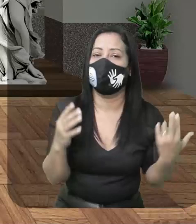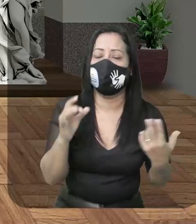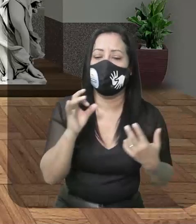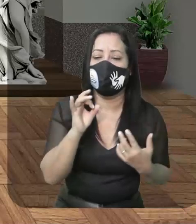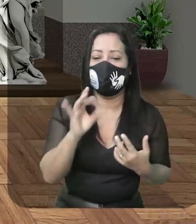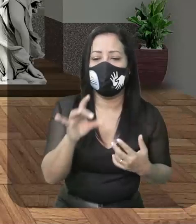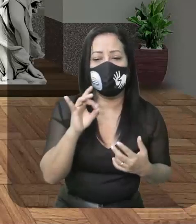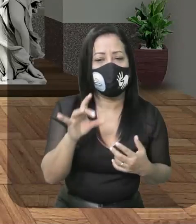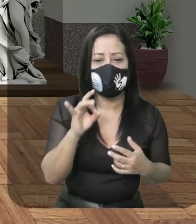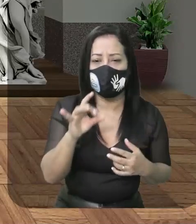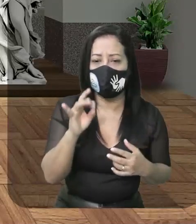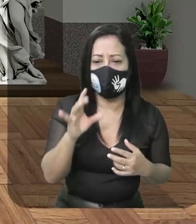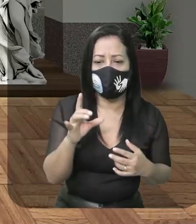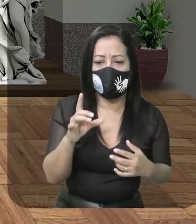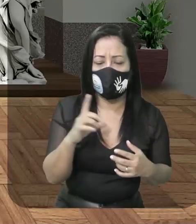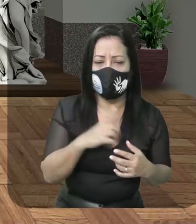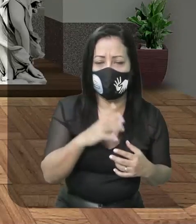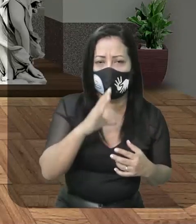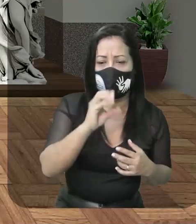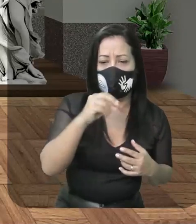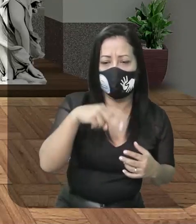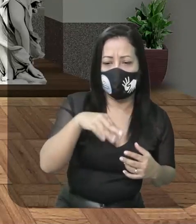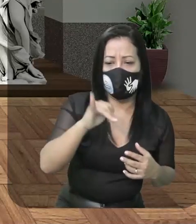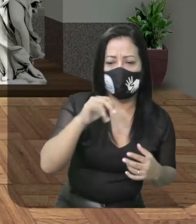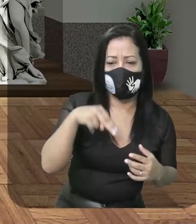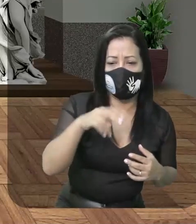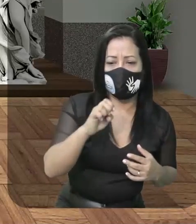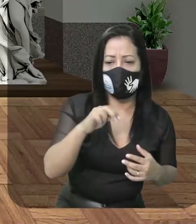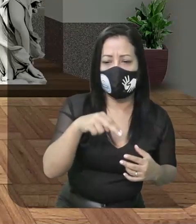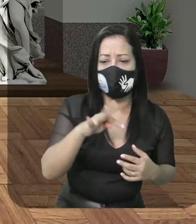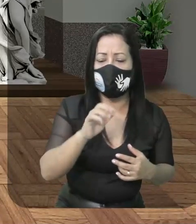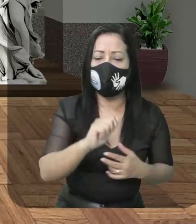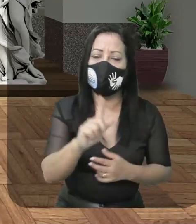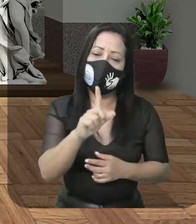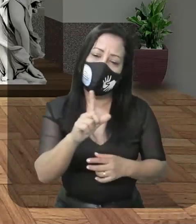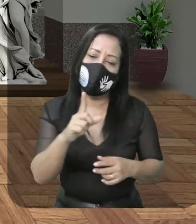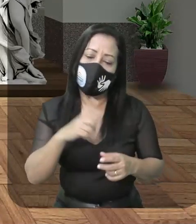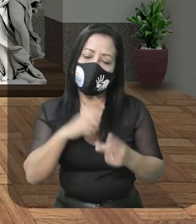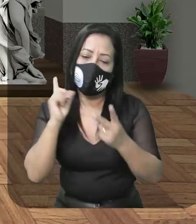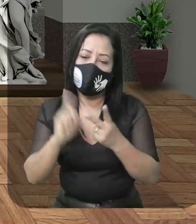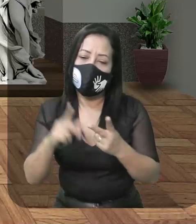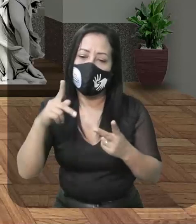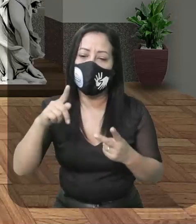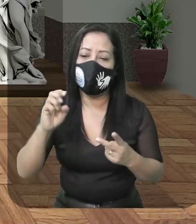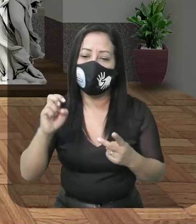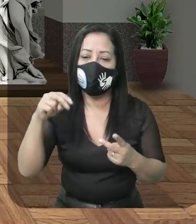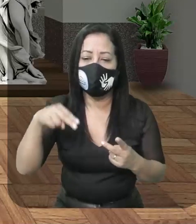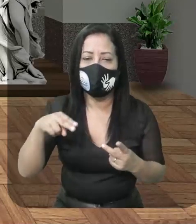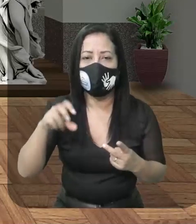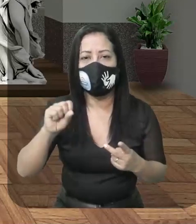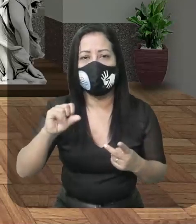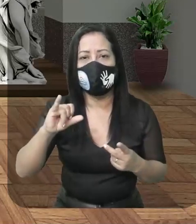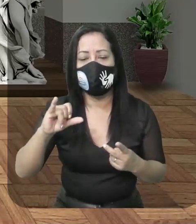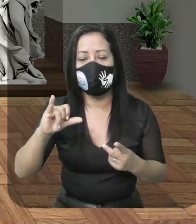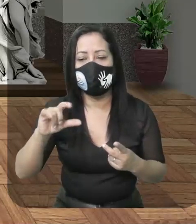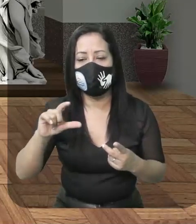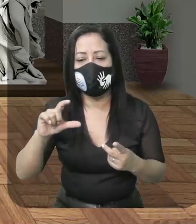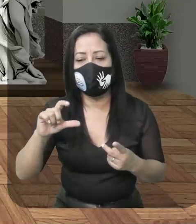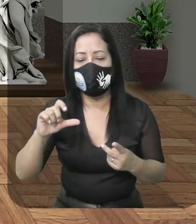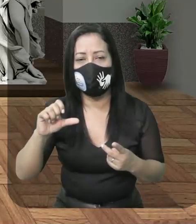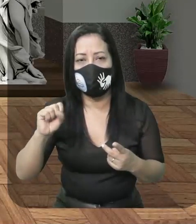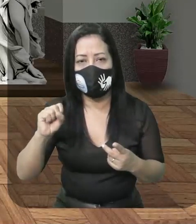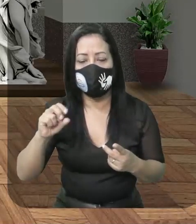só formada pela parte continental. Ela tem a parte peninsular e ela tem a